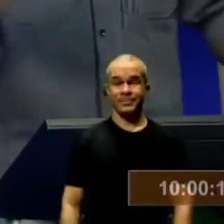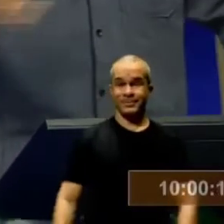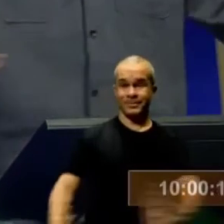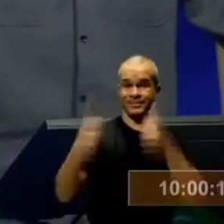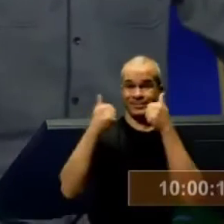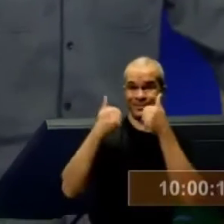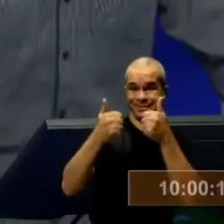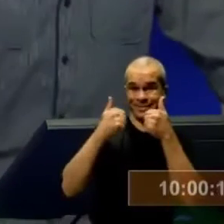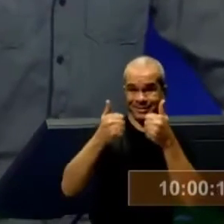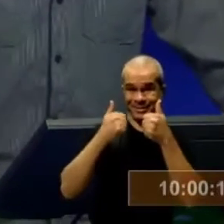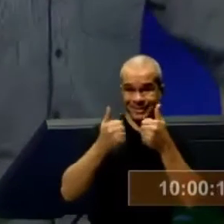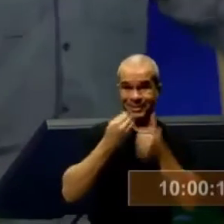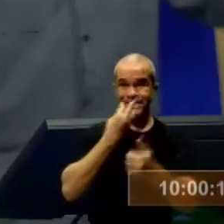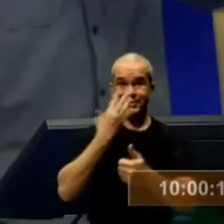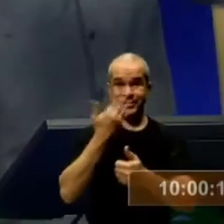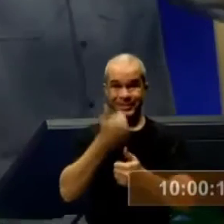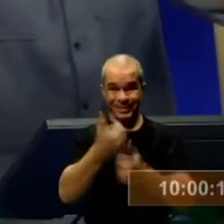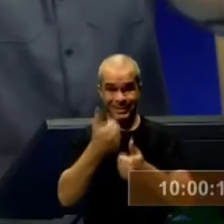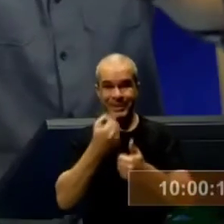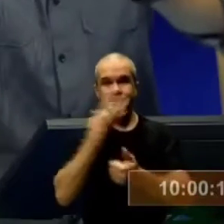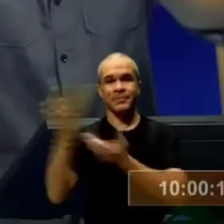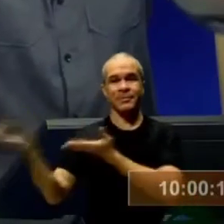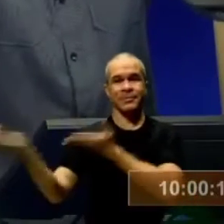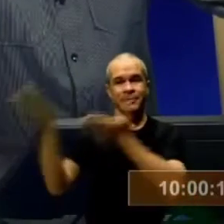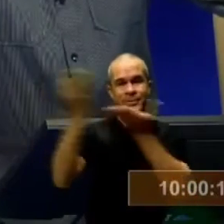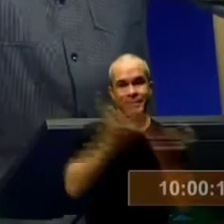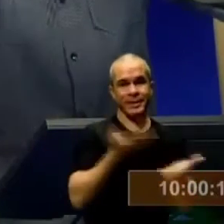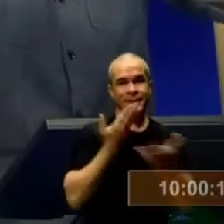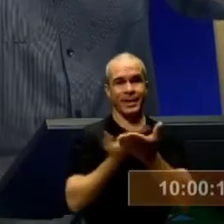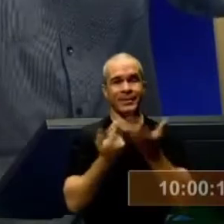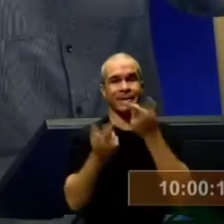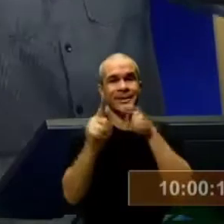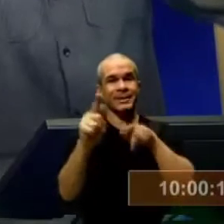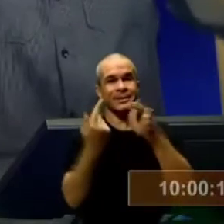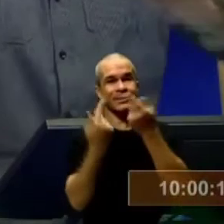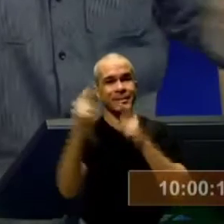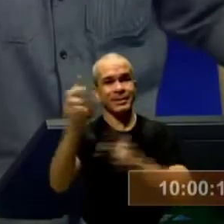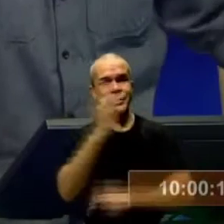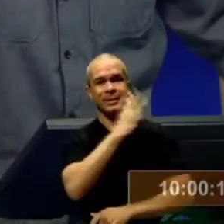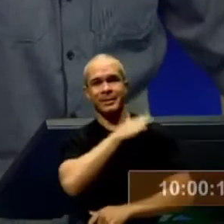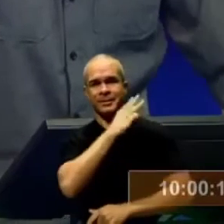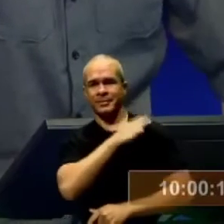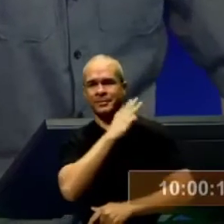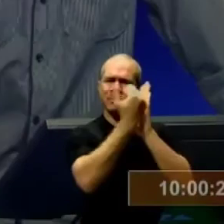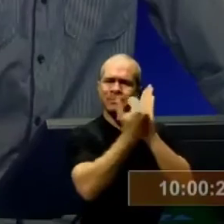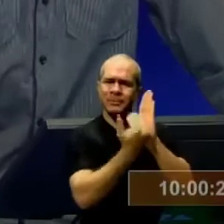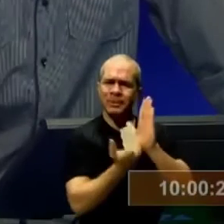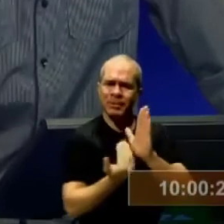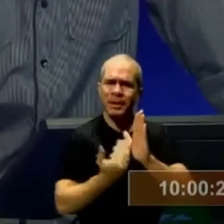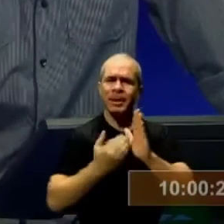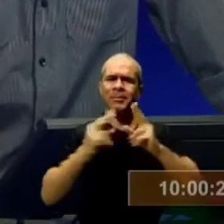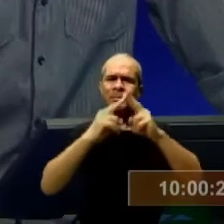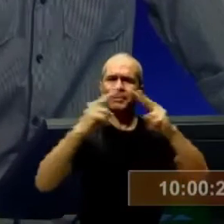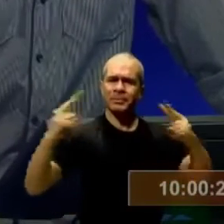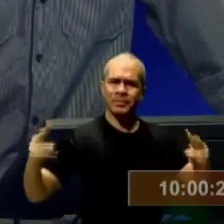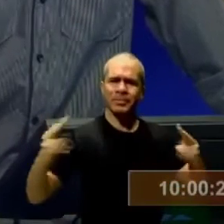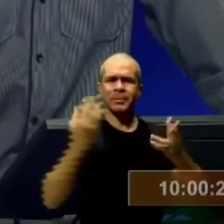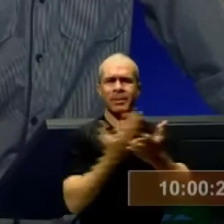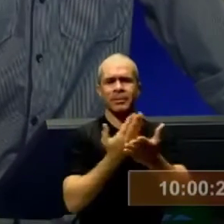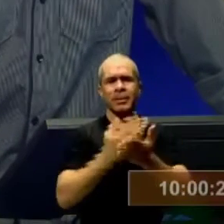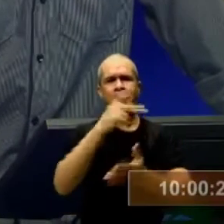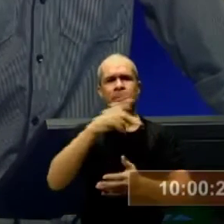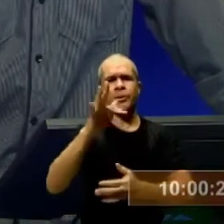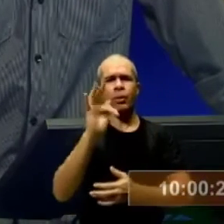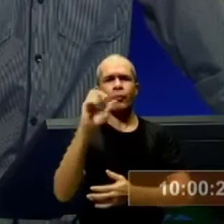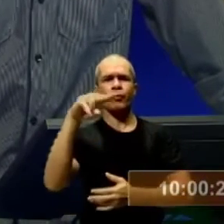Fala, galerinha, beleza? Seja bem-vindo à nossa aula de Física da terceira série do ensino médio. Eu sou o Fontinelli e o